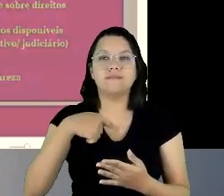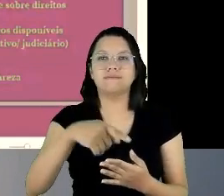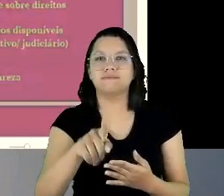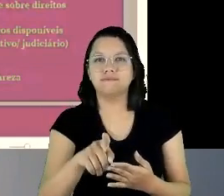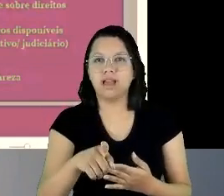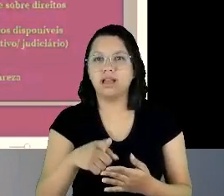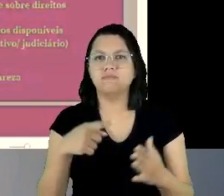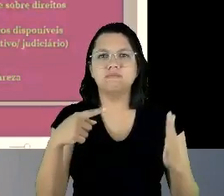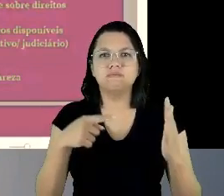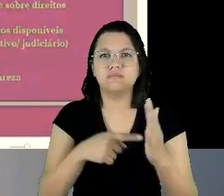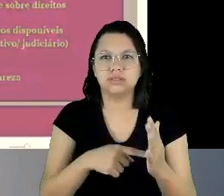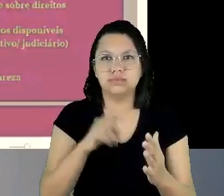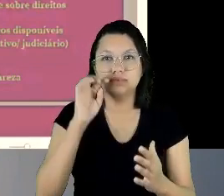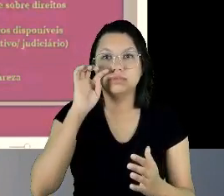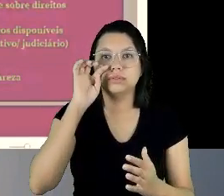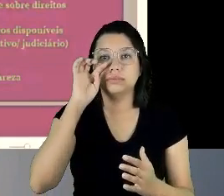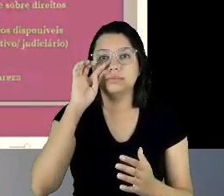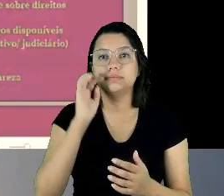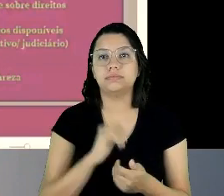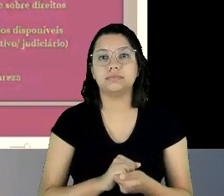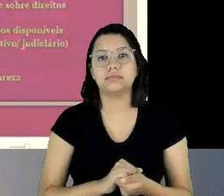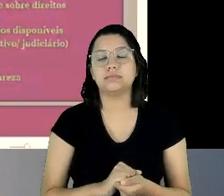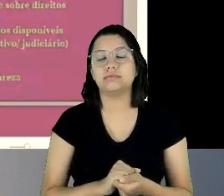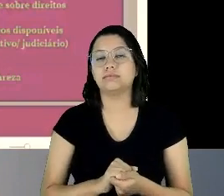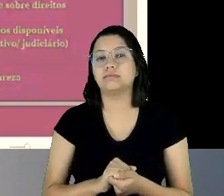prestar uma denúncia, uma queixa.